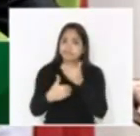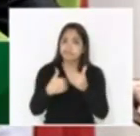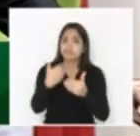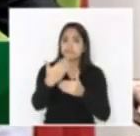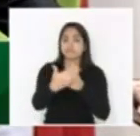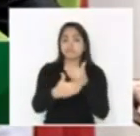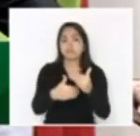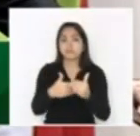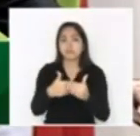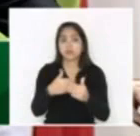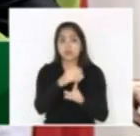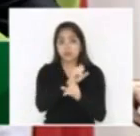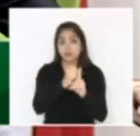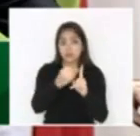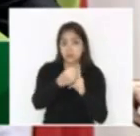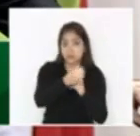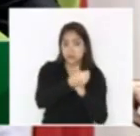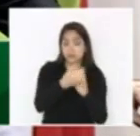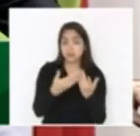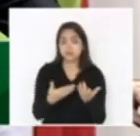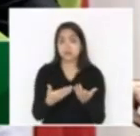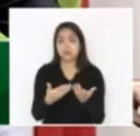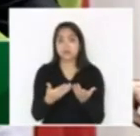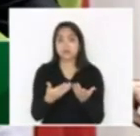para que a sociedade continue